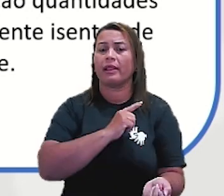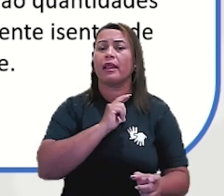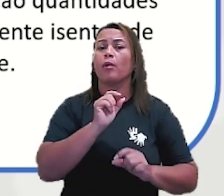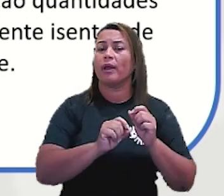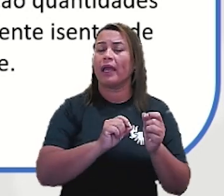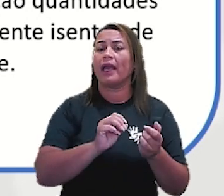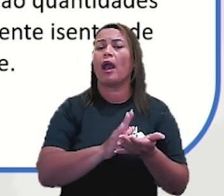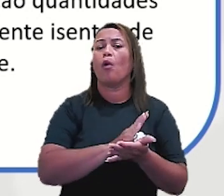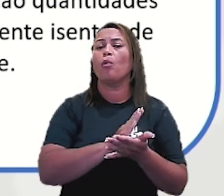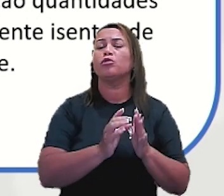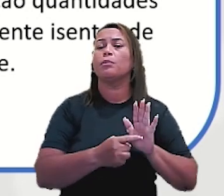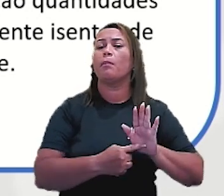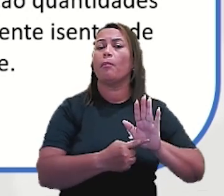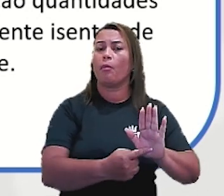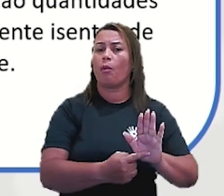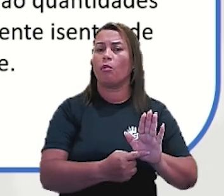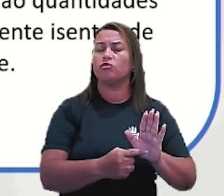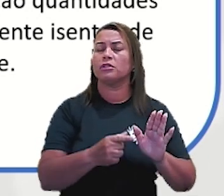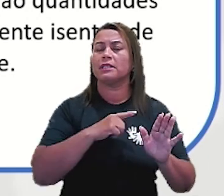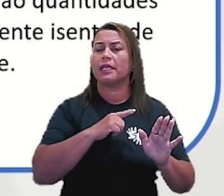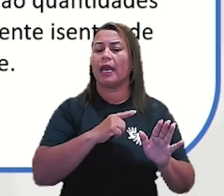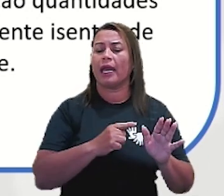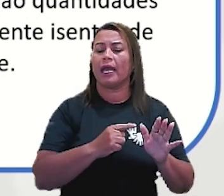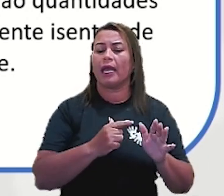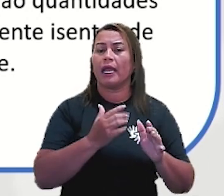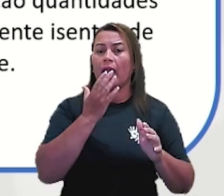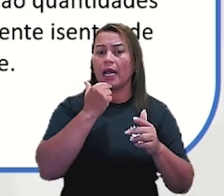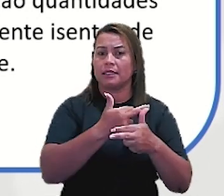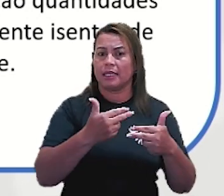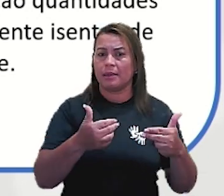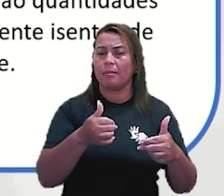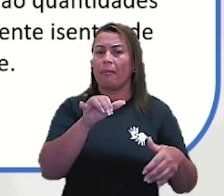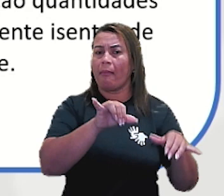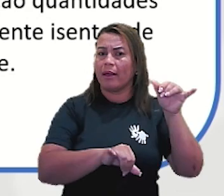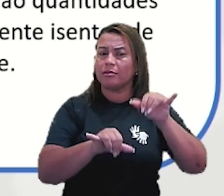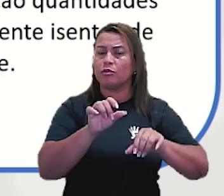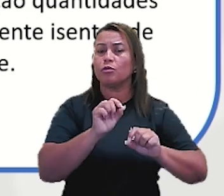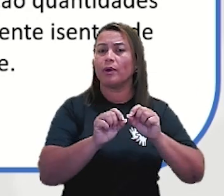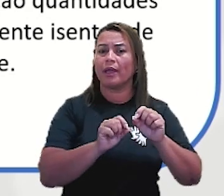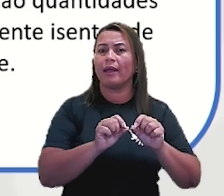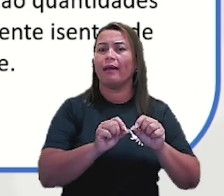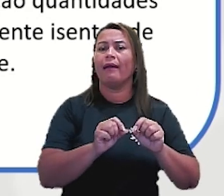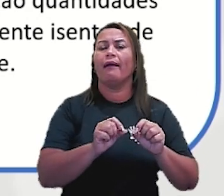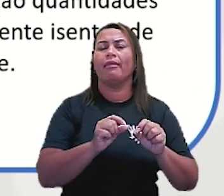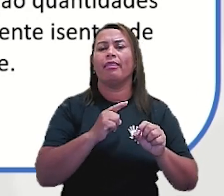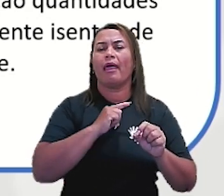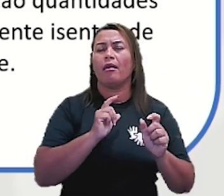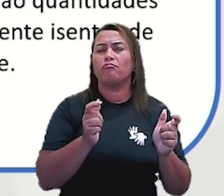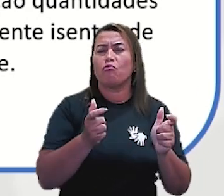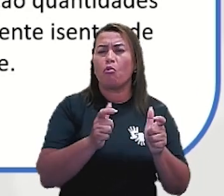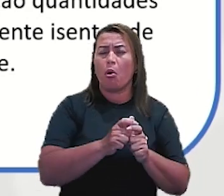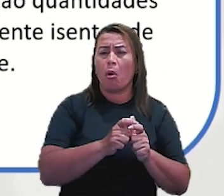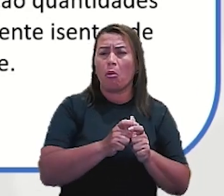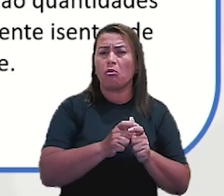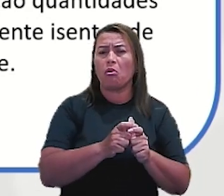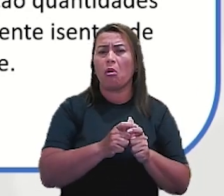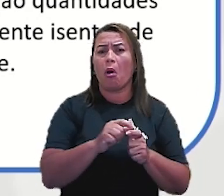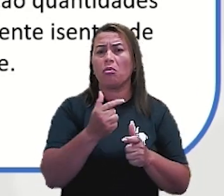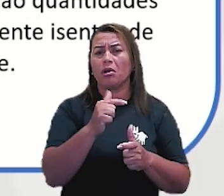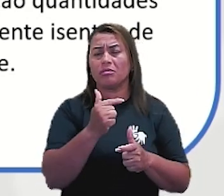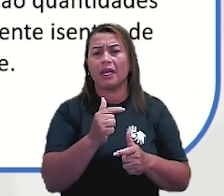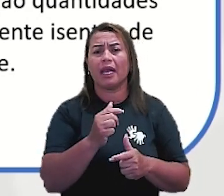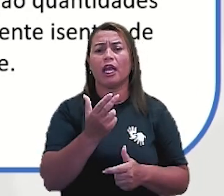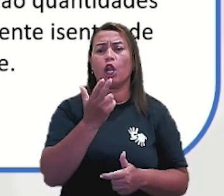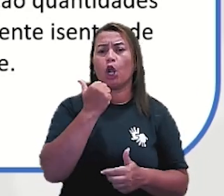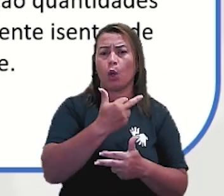aí, eles apresentam geralmente na sua composição, né, quantidades que são insignificativas, né, ou são totalmente isentos de algum